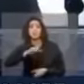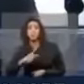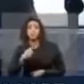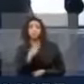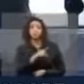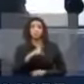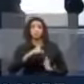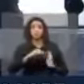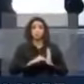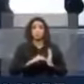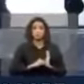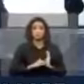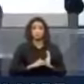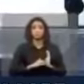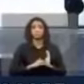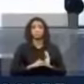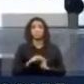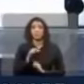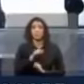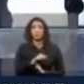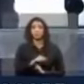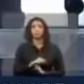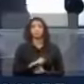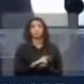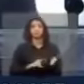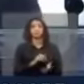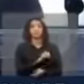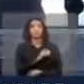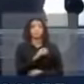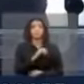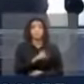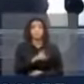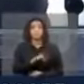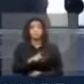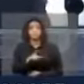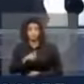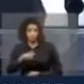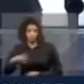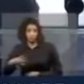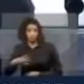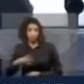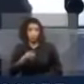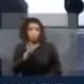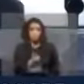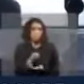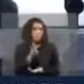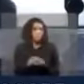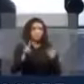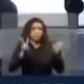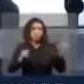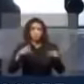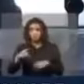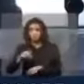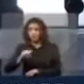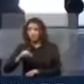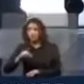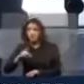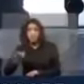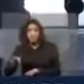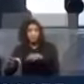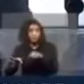a sugestão legislativa 015/2014, que trata do mesmo tema desta DPF em